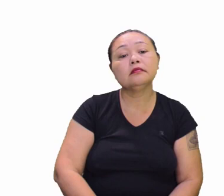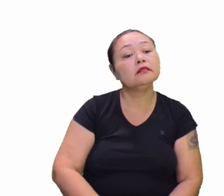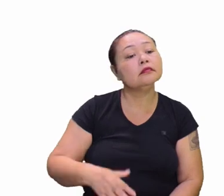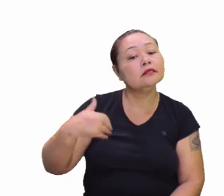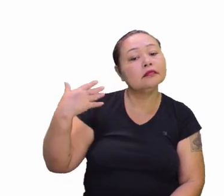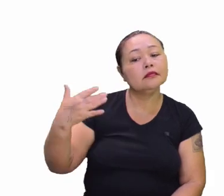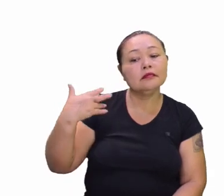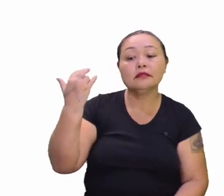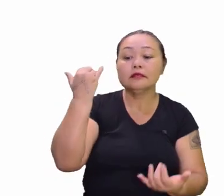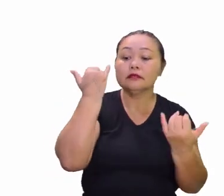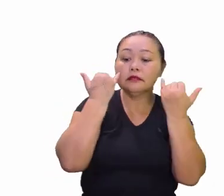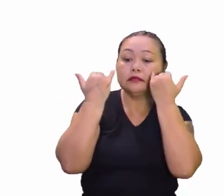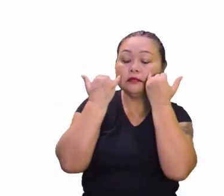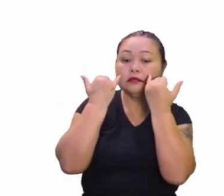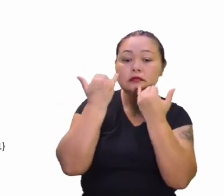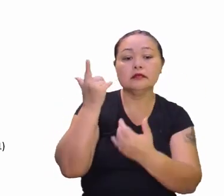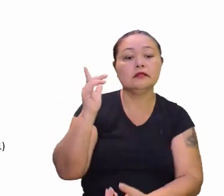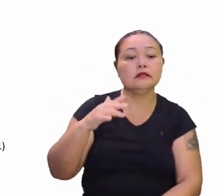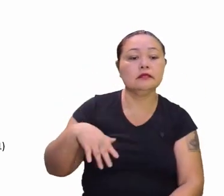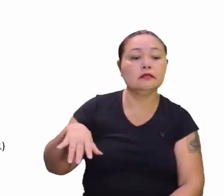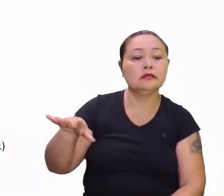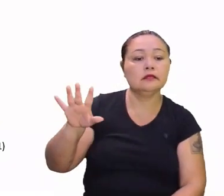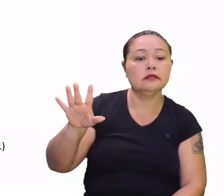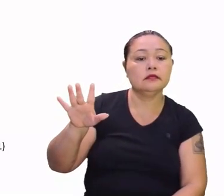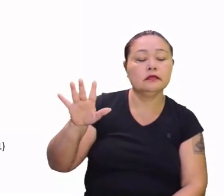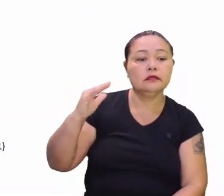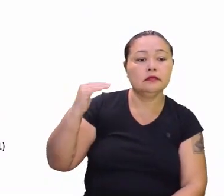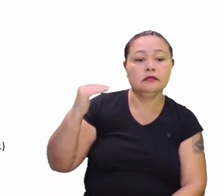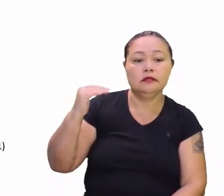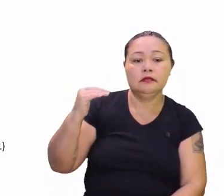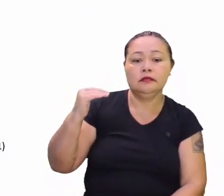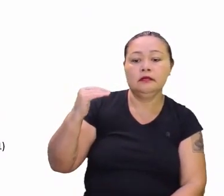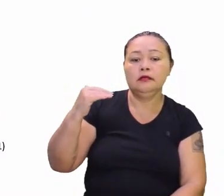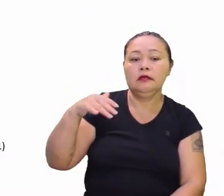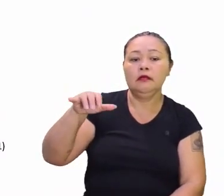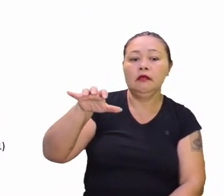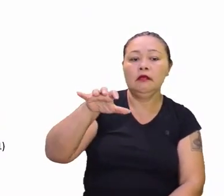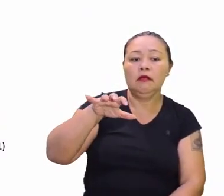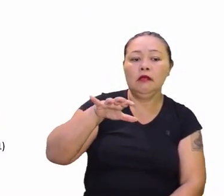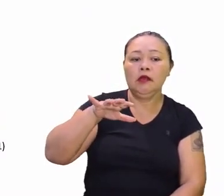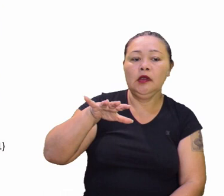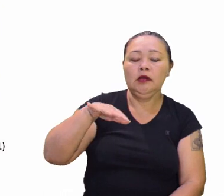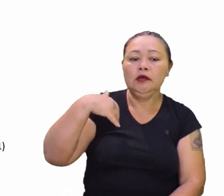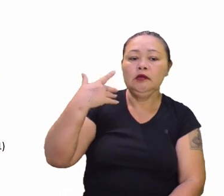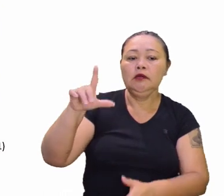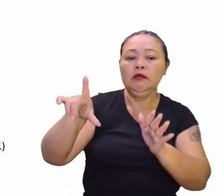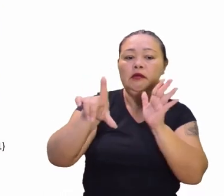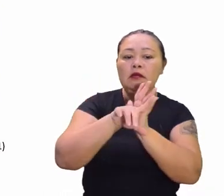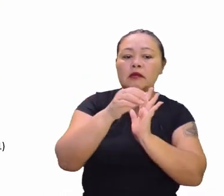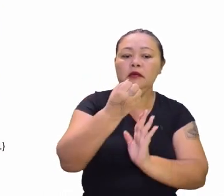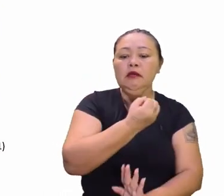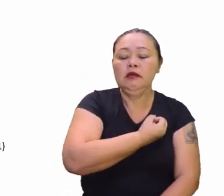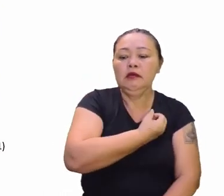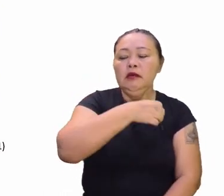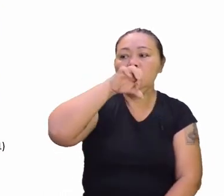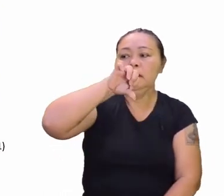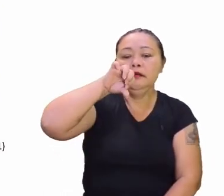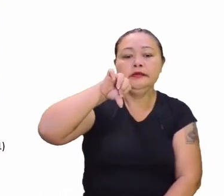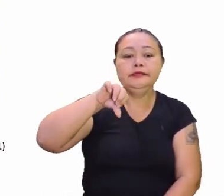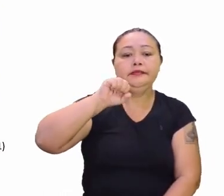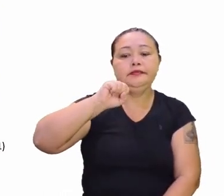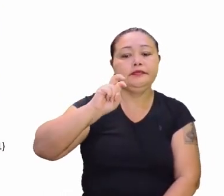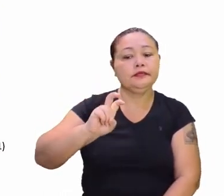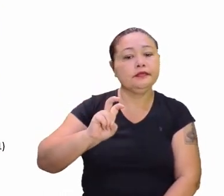Vamos avançar para mais informações sobre a questão das unidades. Beleza, conforme a Lei